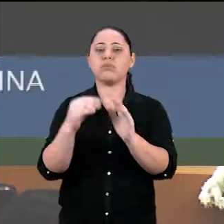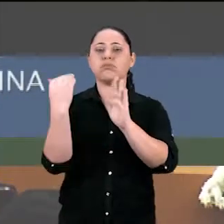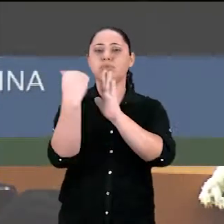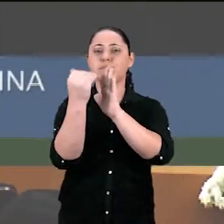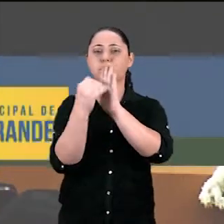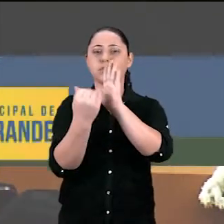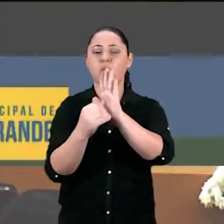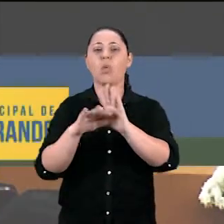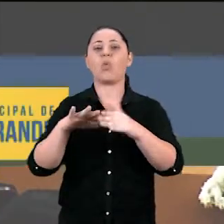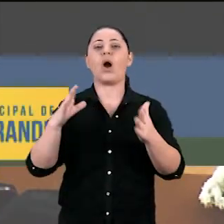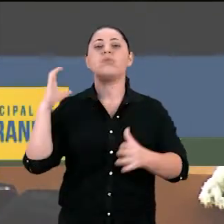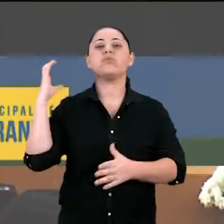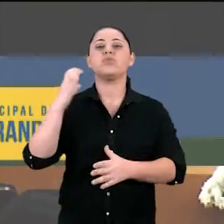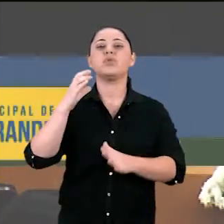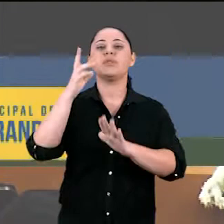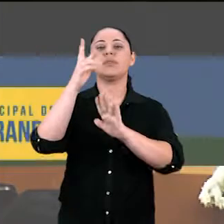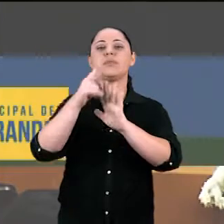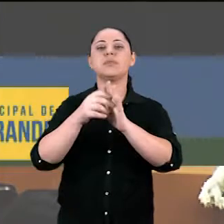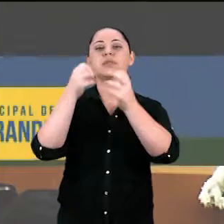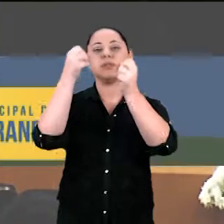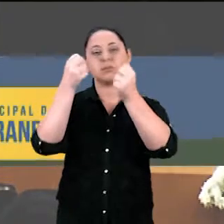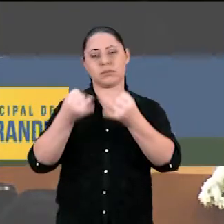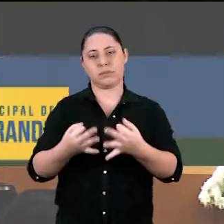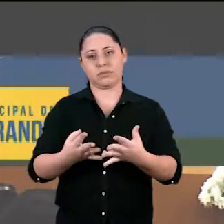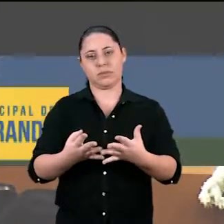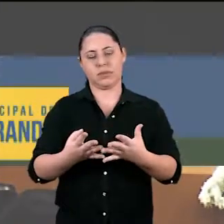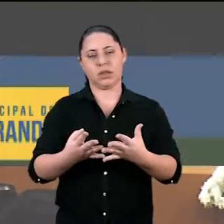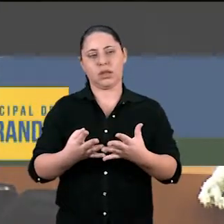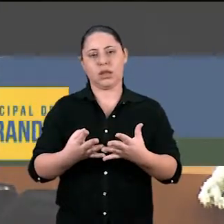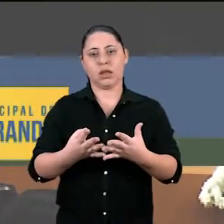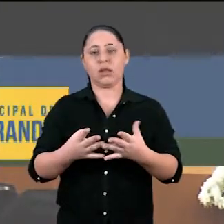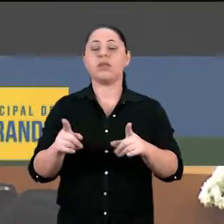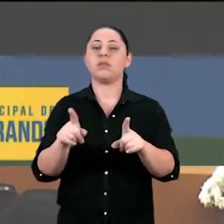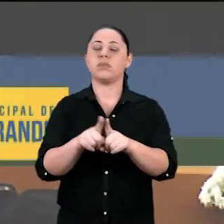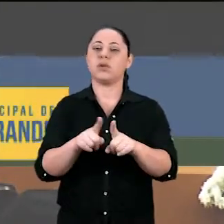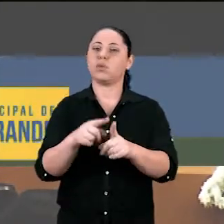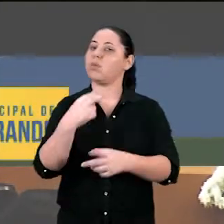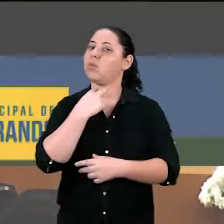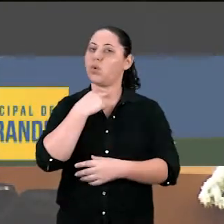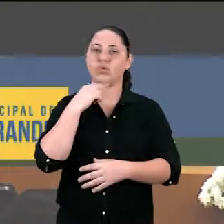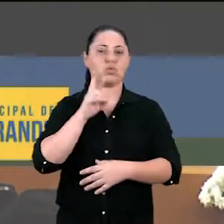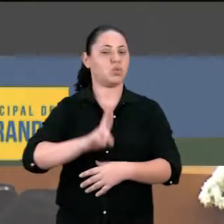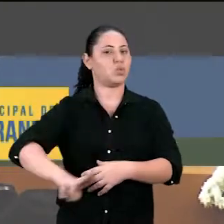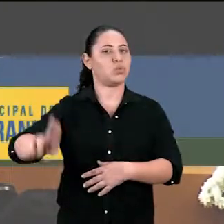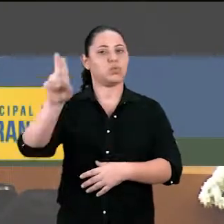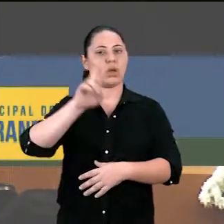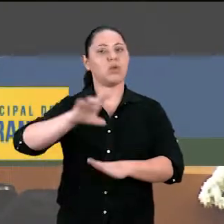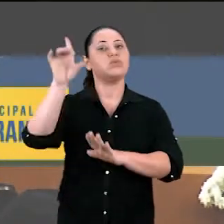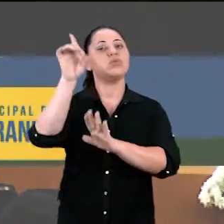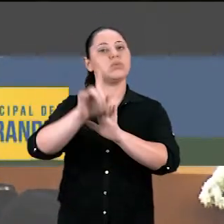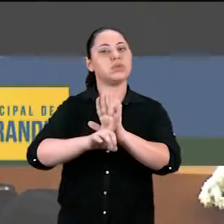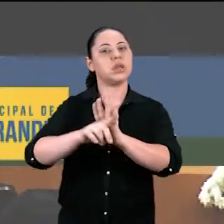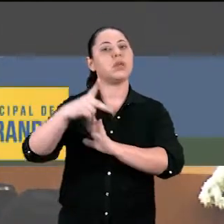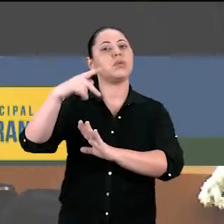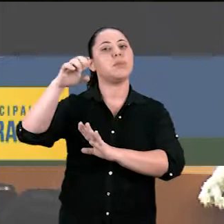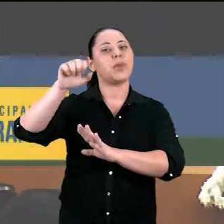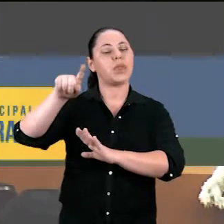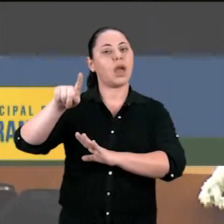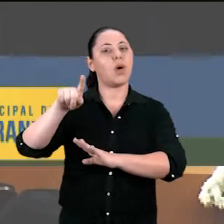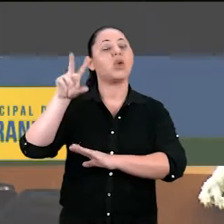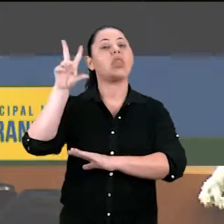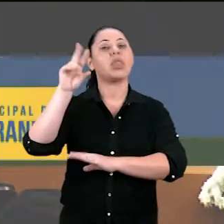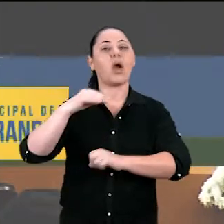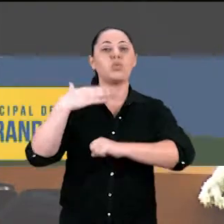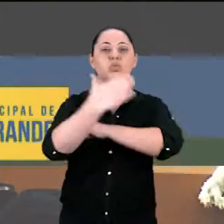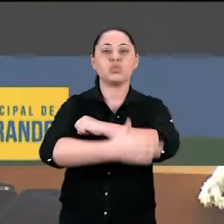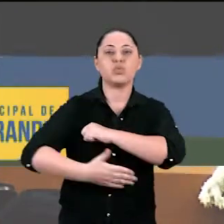ponto, que diz que nós não podemos utilizar o direito penal para outro fundamento que não seja a proteção